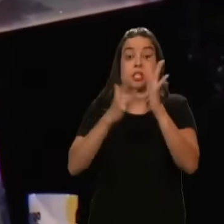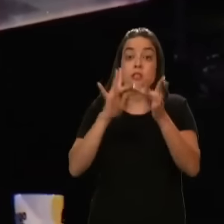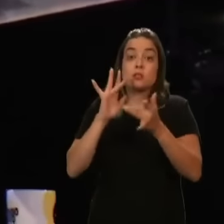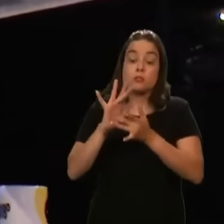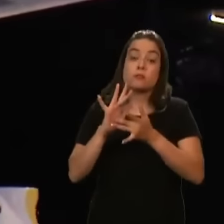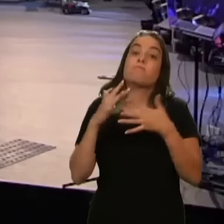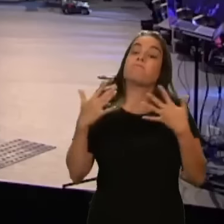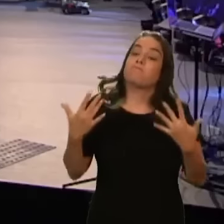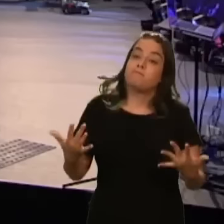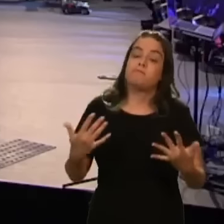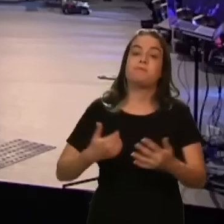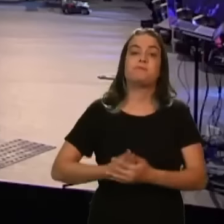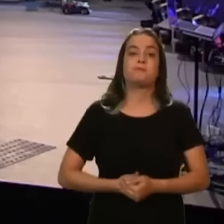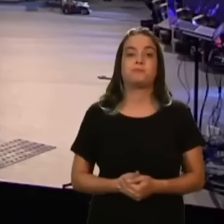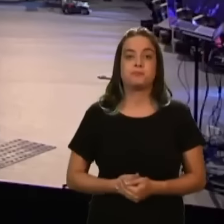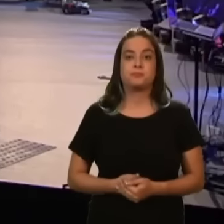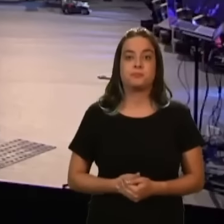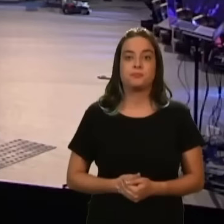liberdade?